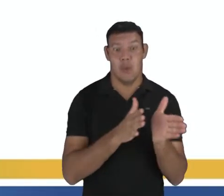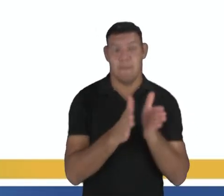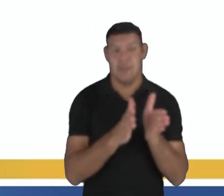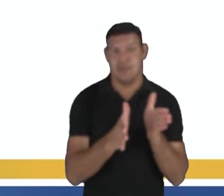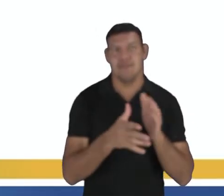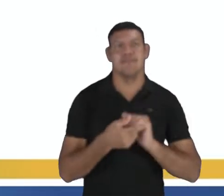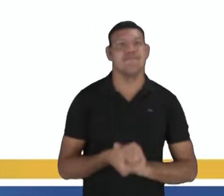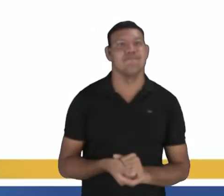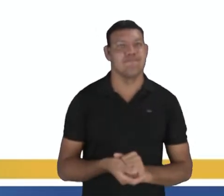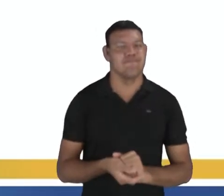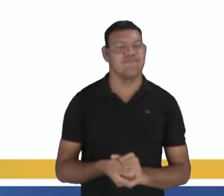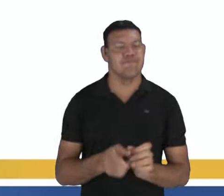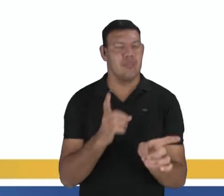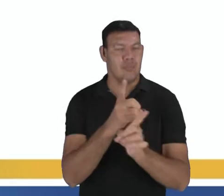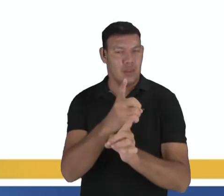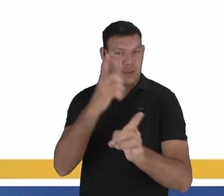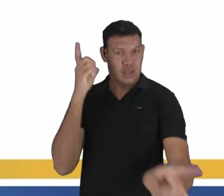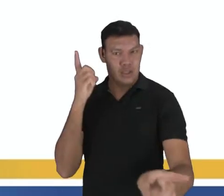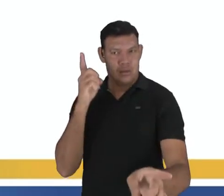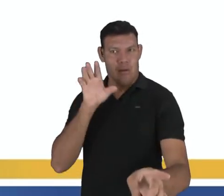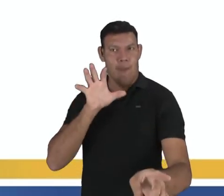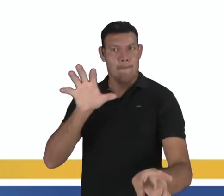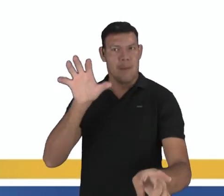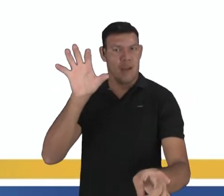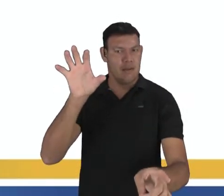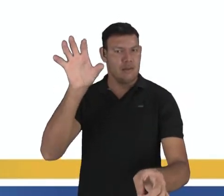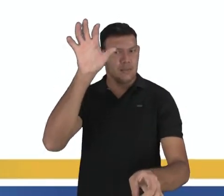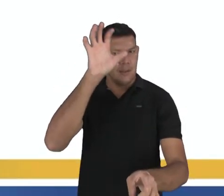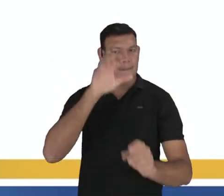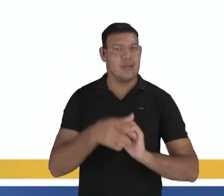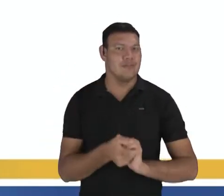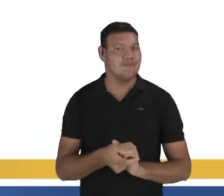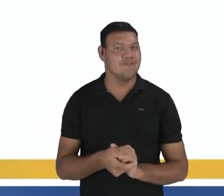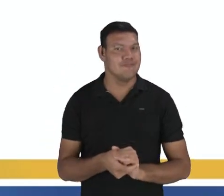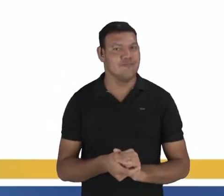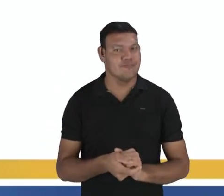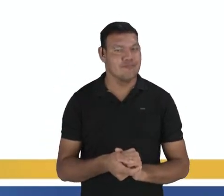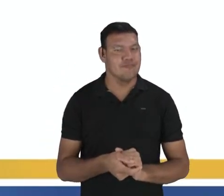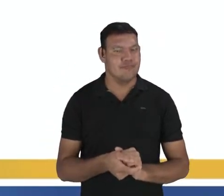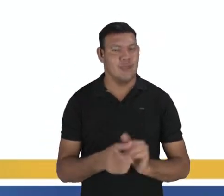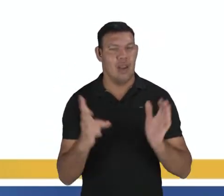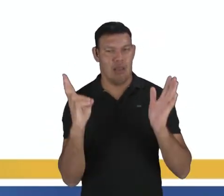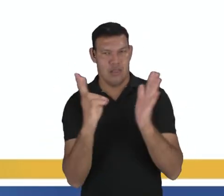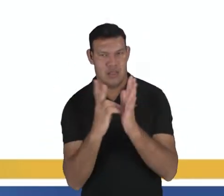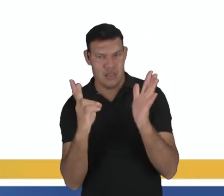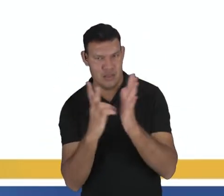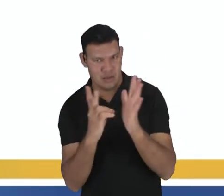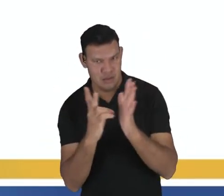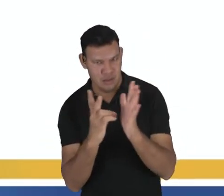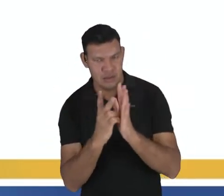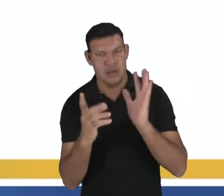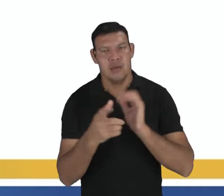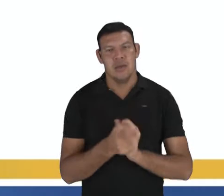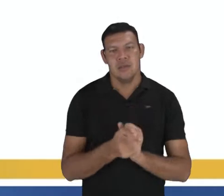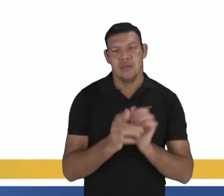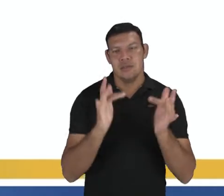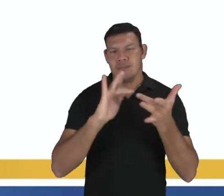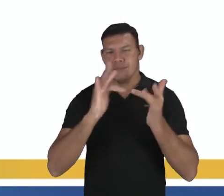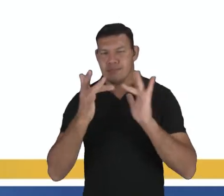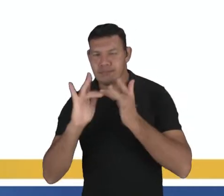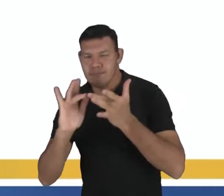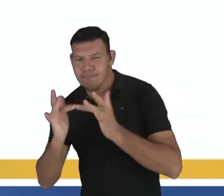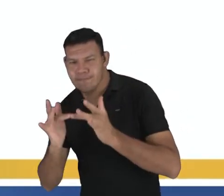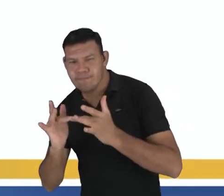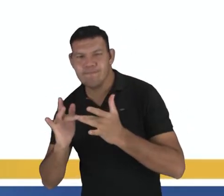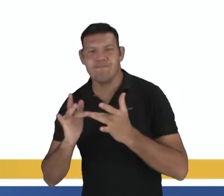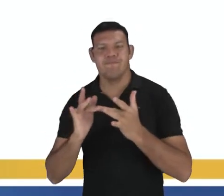período que vão se descobrir na região a partir dos indígenas, né? Indígenas aí que tinham contato com